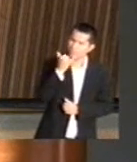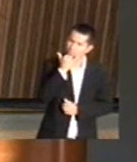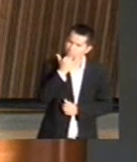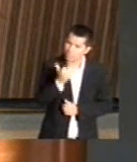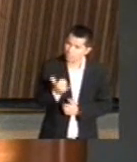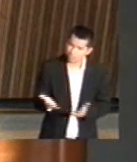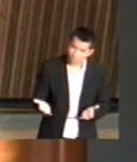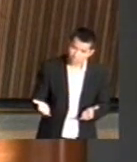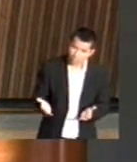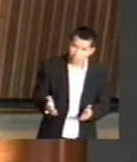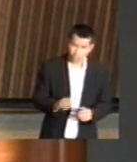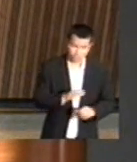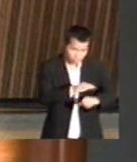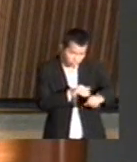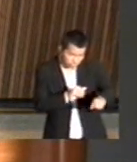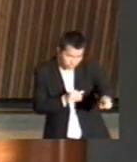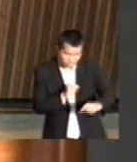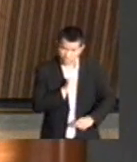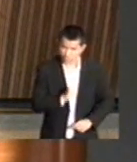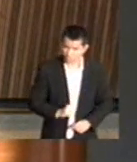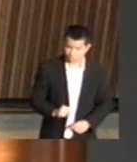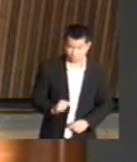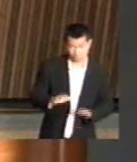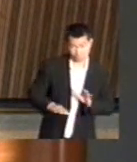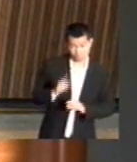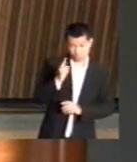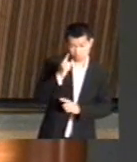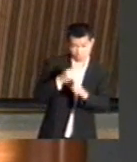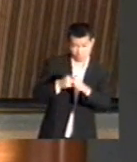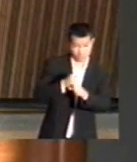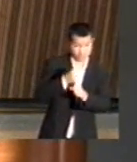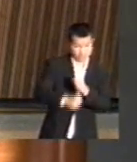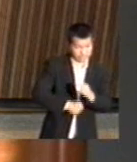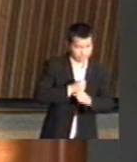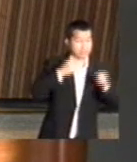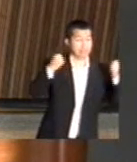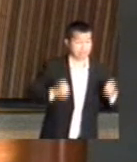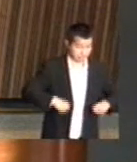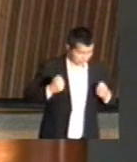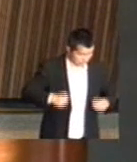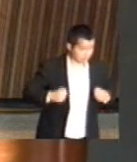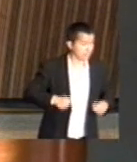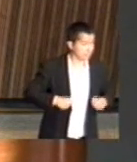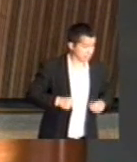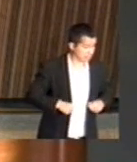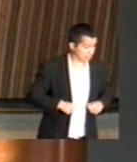tua oferta, ali no pé do altar, sai correndo.